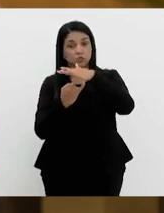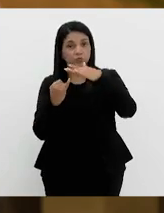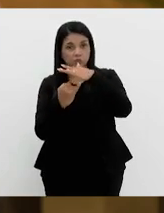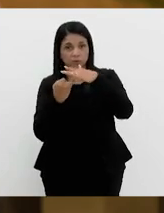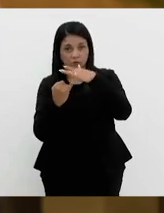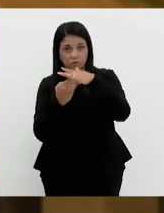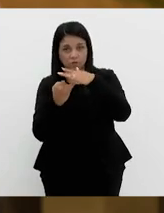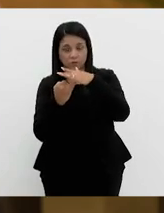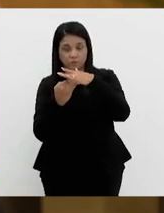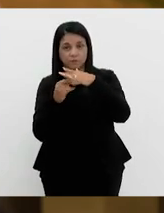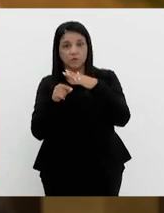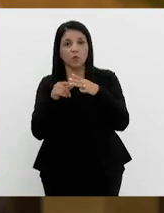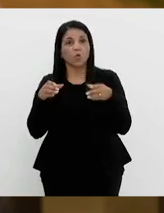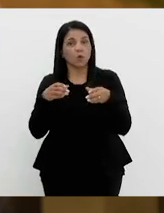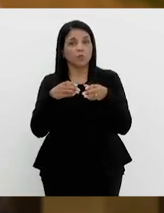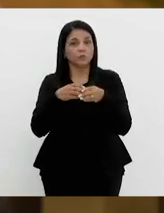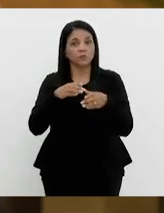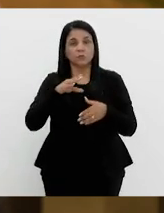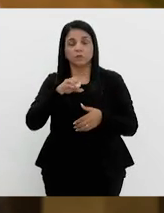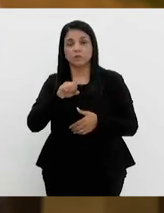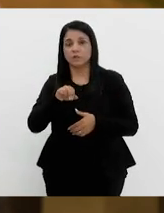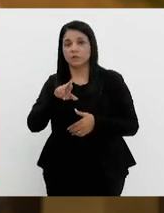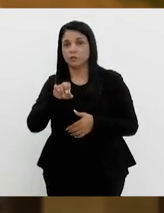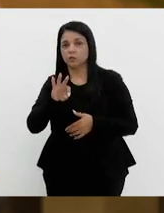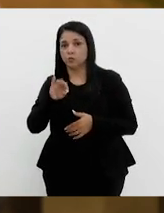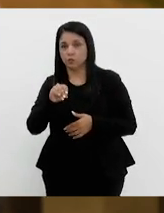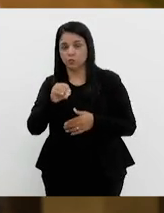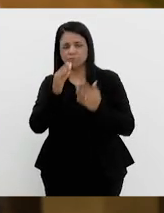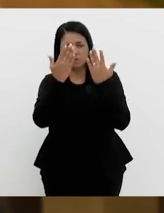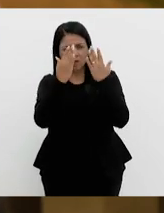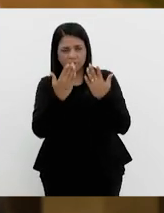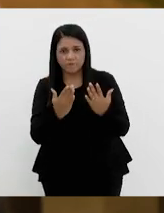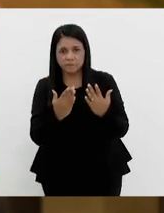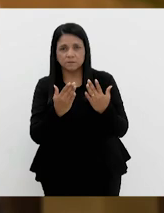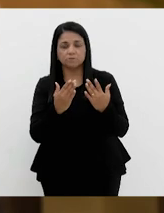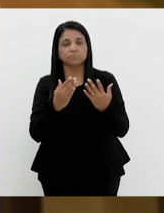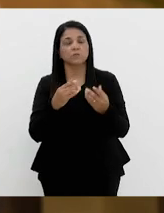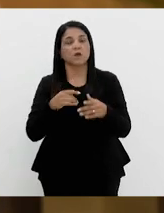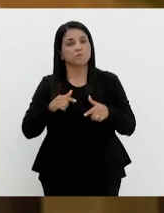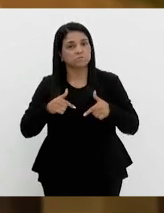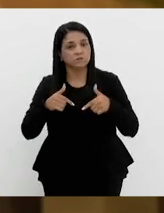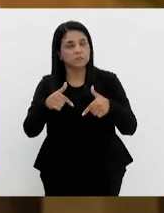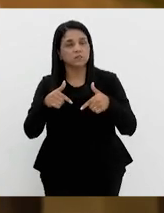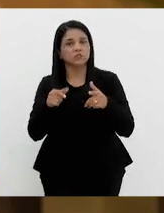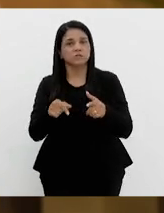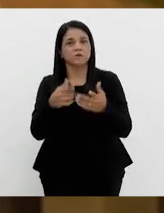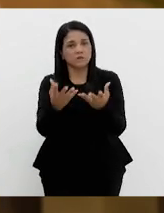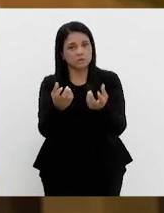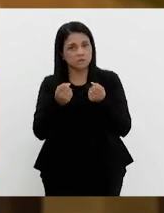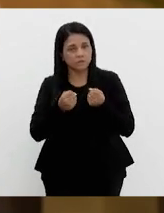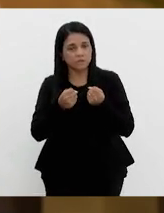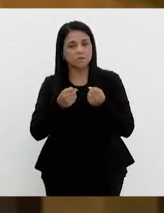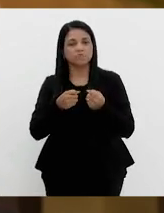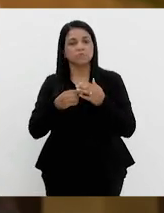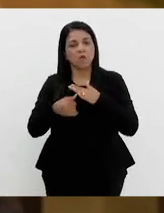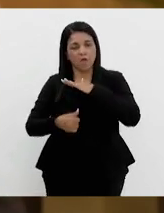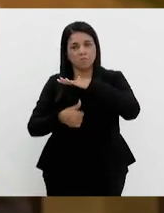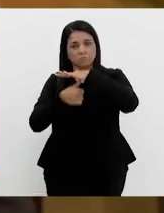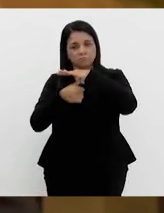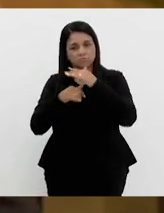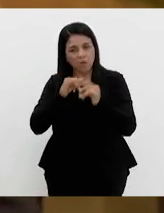tendo o comitê Cristo G20 avaliado positivamente a iniciativa recebida poderá recomendar ao reitor sua execução e seu cronograma de